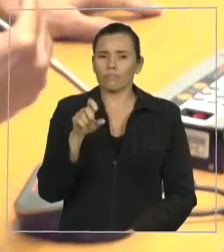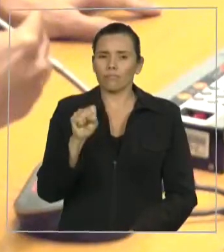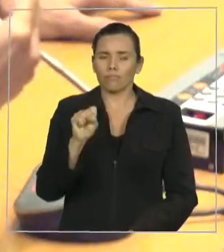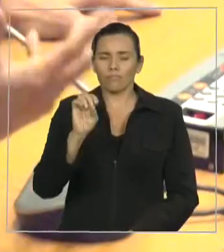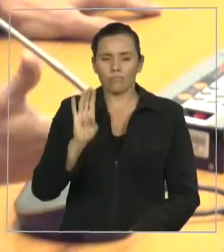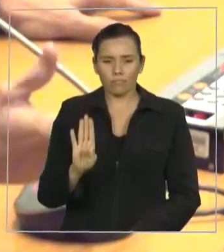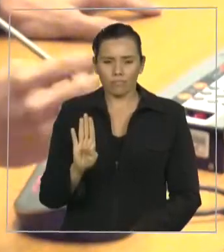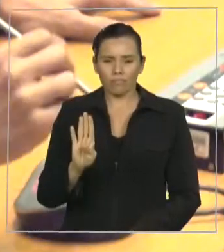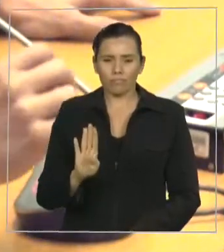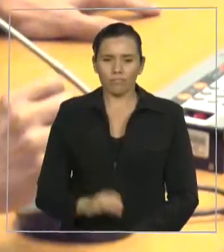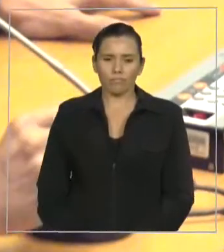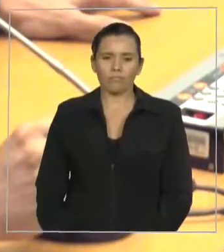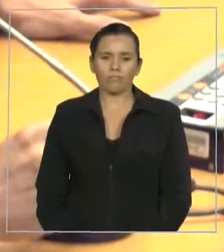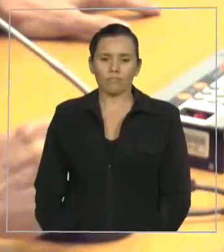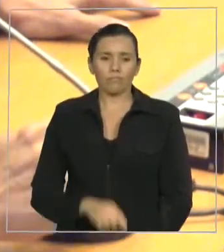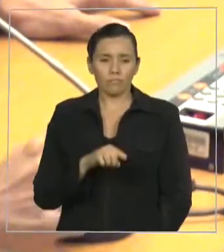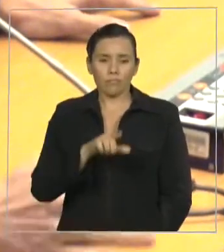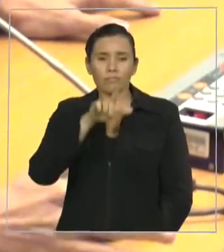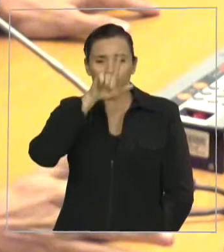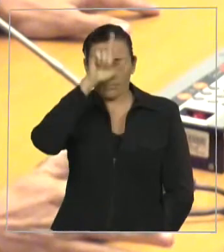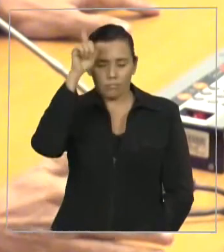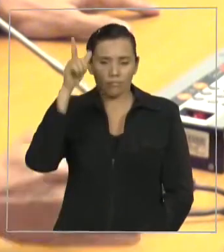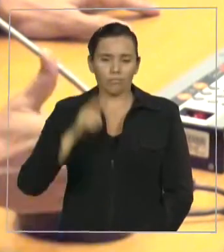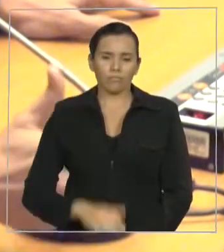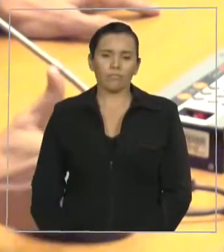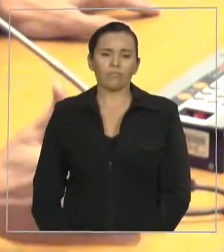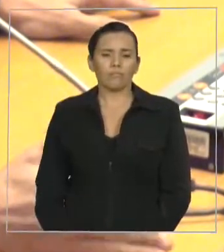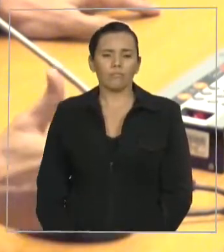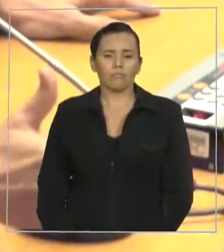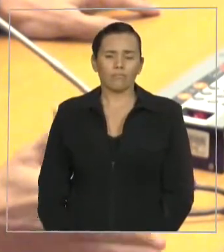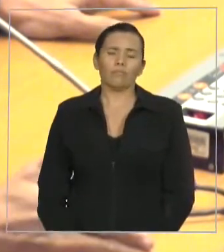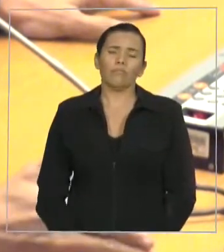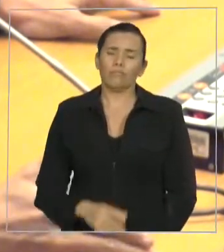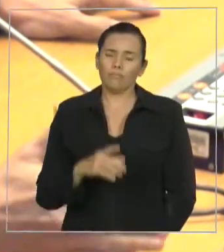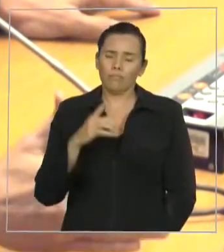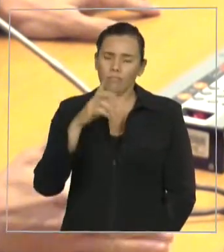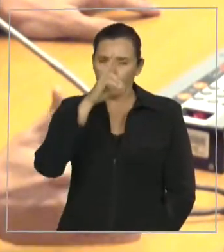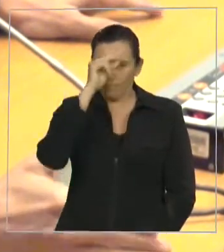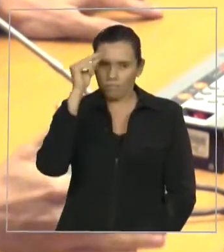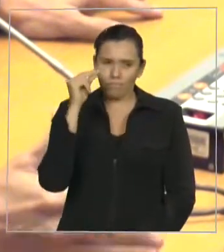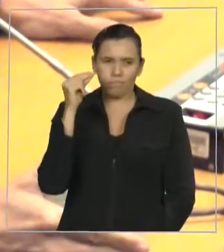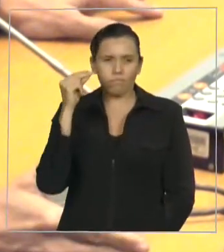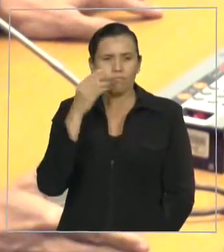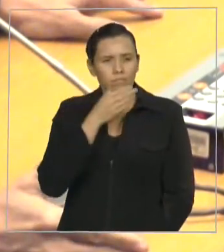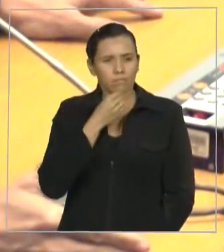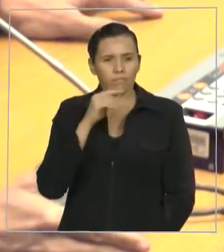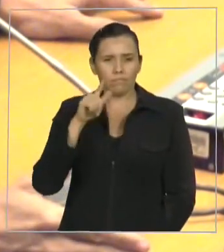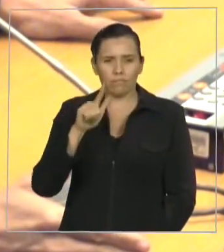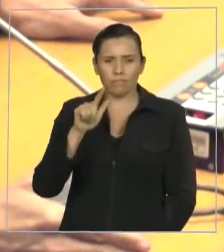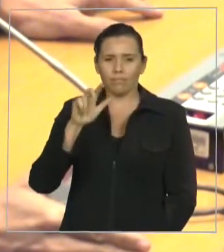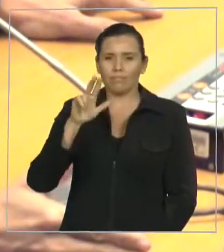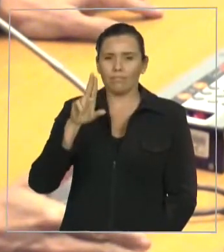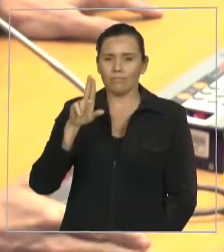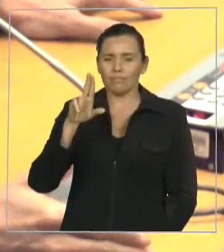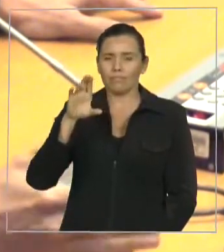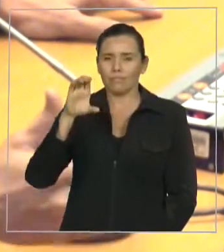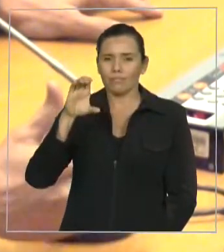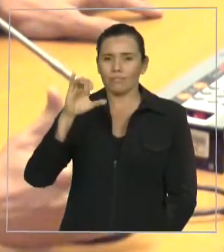e, sobretudo, a liderança do prefeito Luciano Leitor e a forma coerente e ética que ele vem conduzindo o partido aqui no Estado do